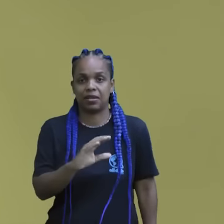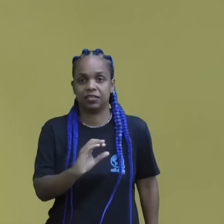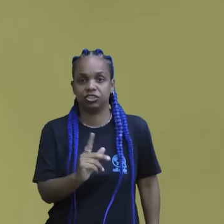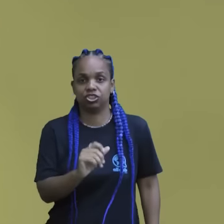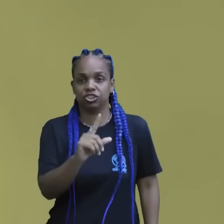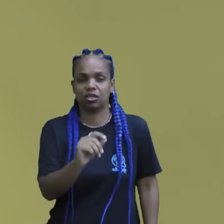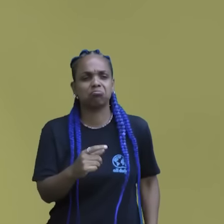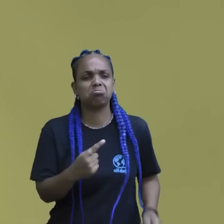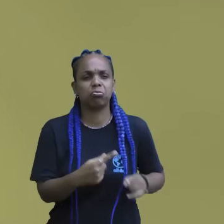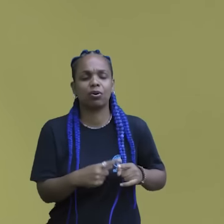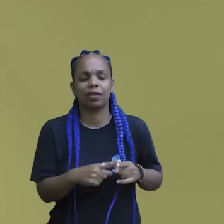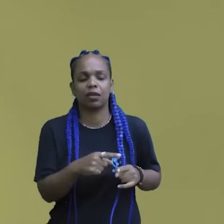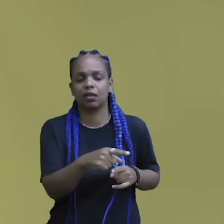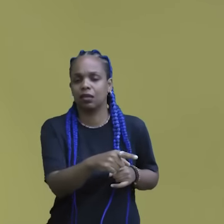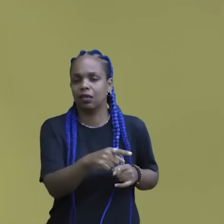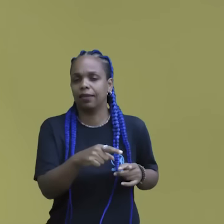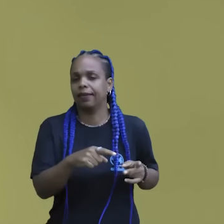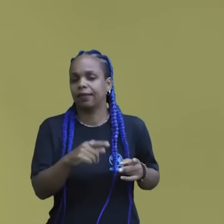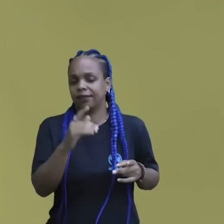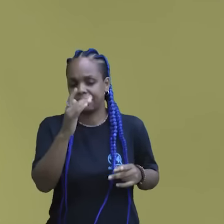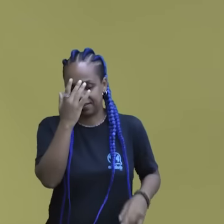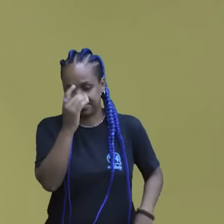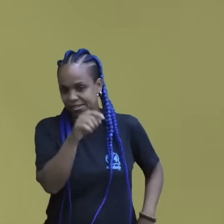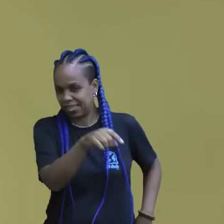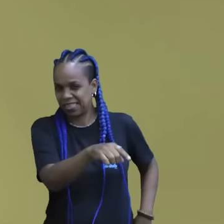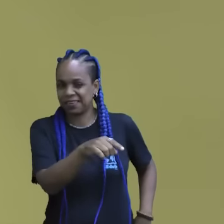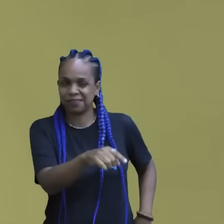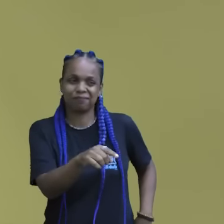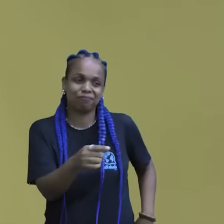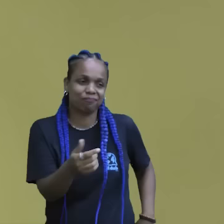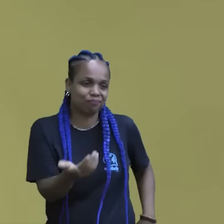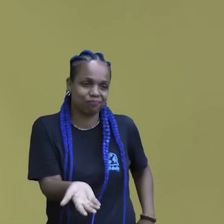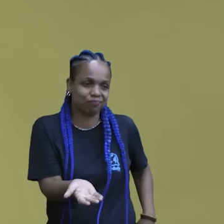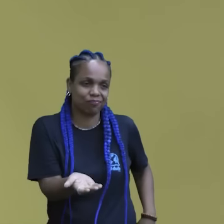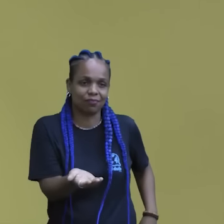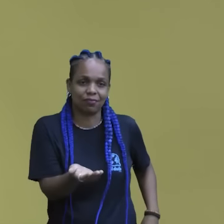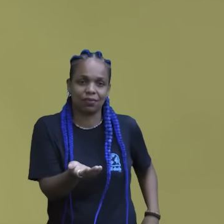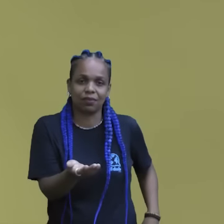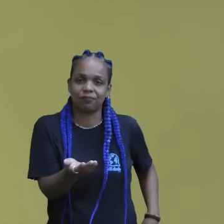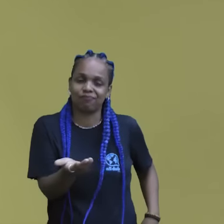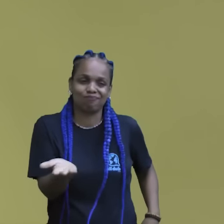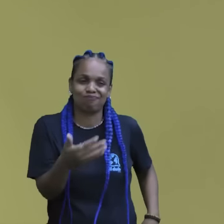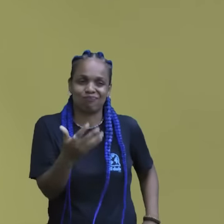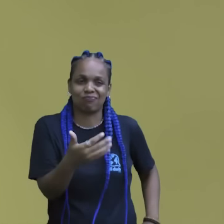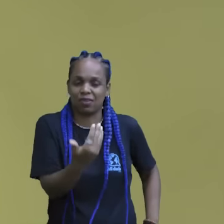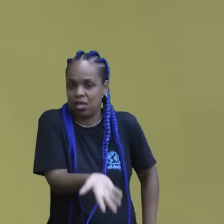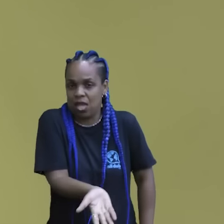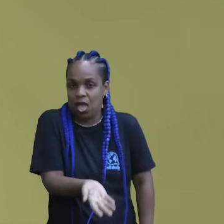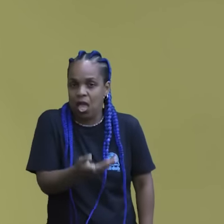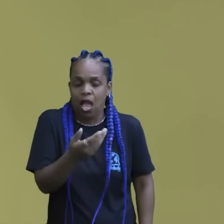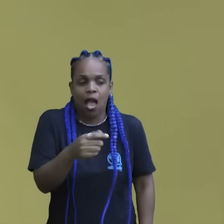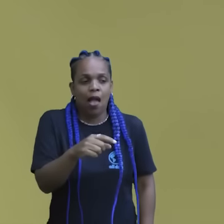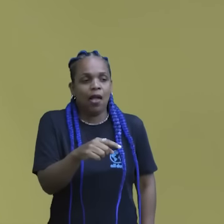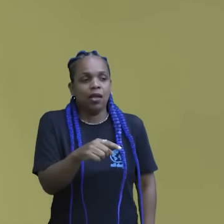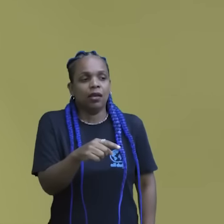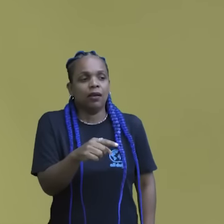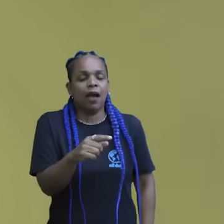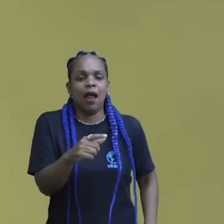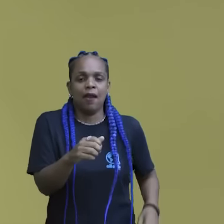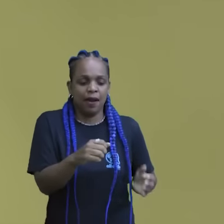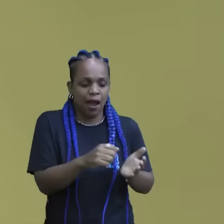diz isso. Quanto mais ele vai, as anotações do diário e tudo mais, ele vai mostrando cada vez mais admiração por